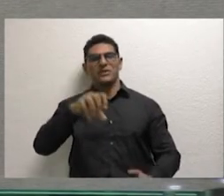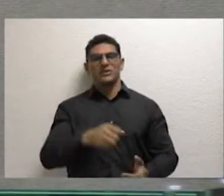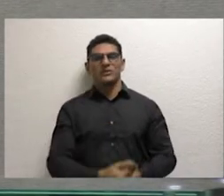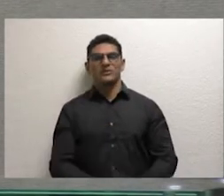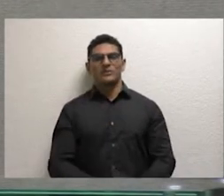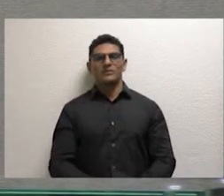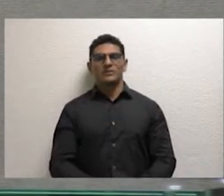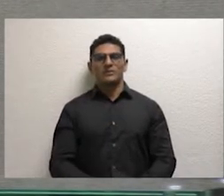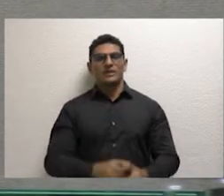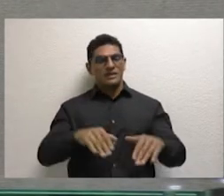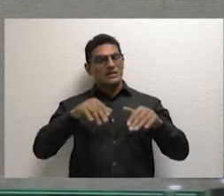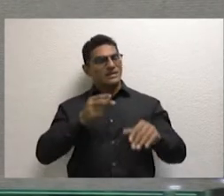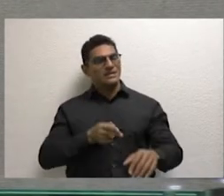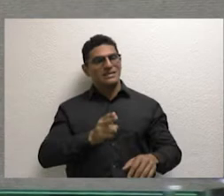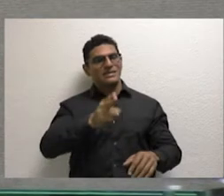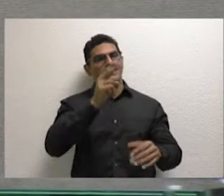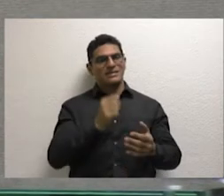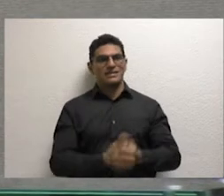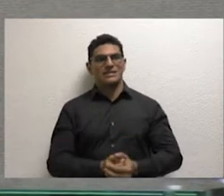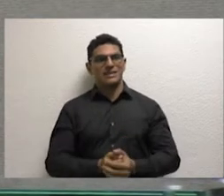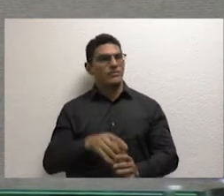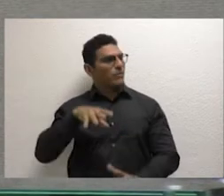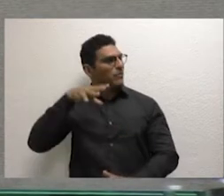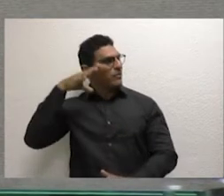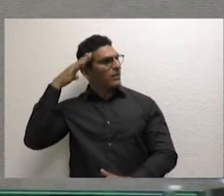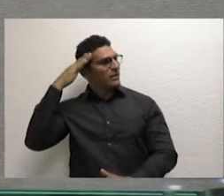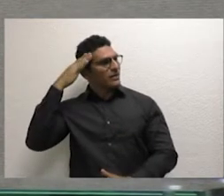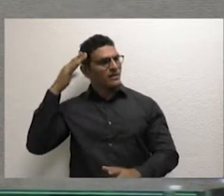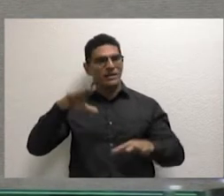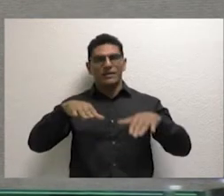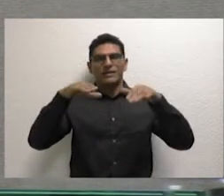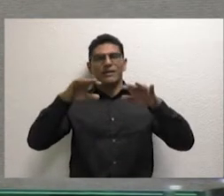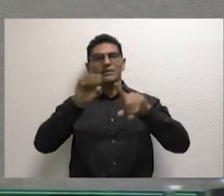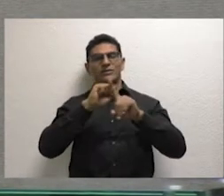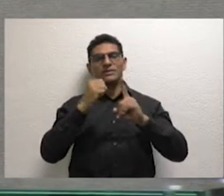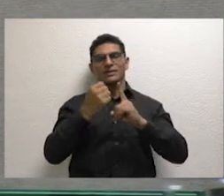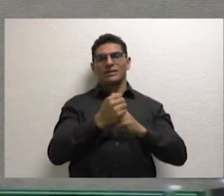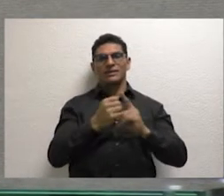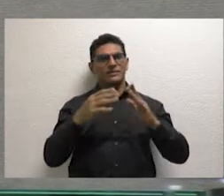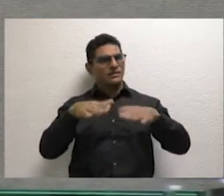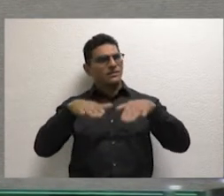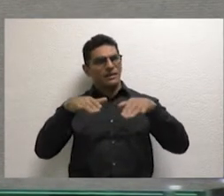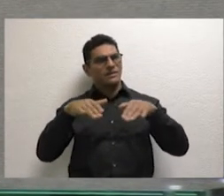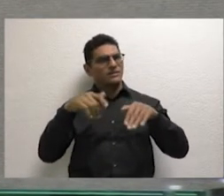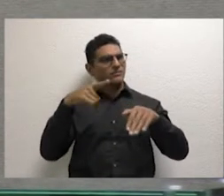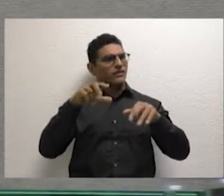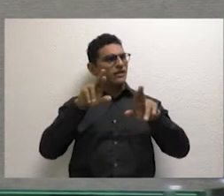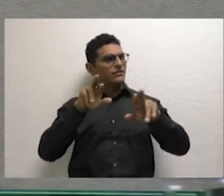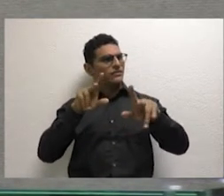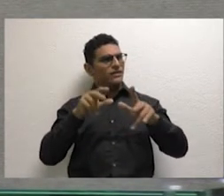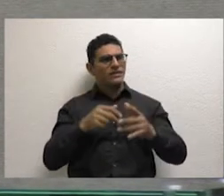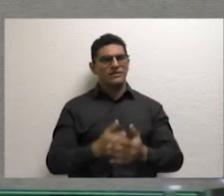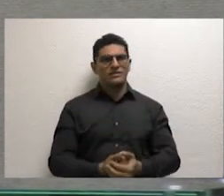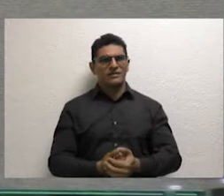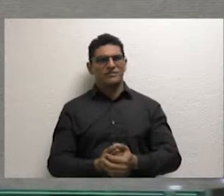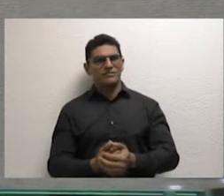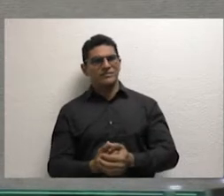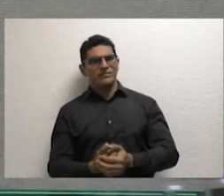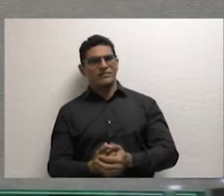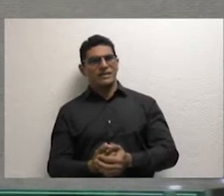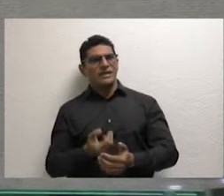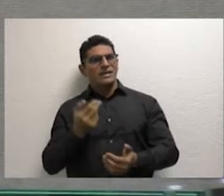demandas da população e esta casa senhores e senhoras não fará diferente assim que chegar